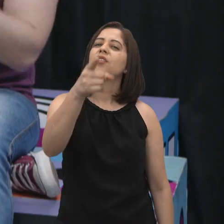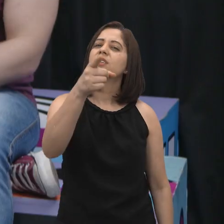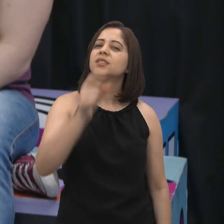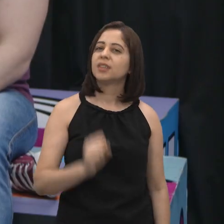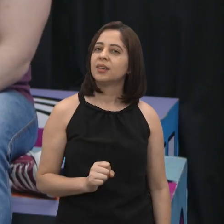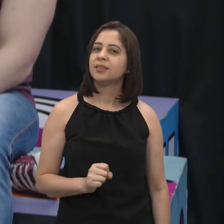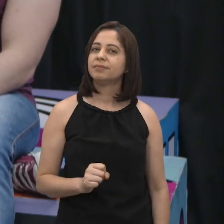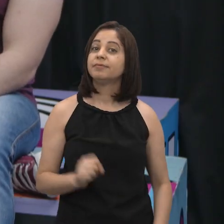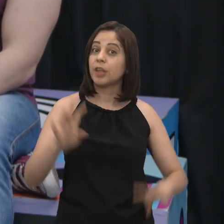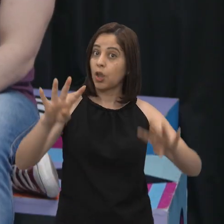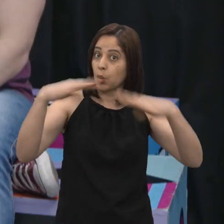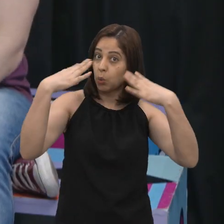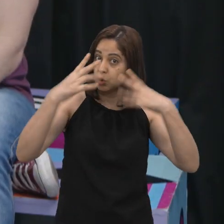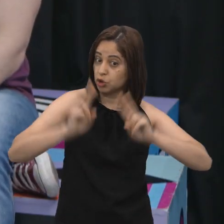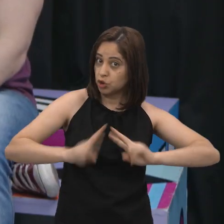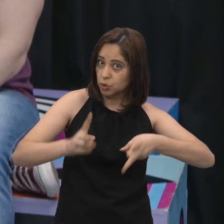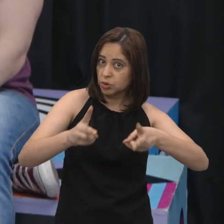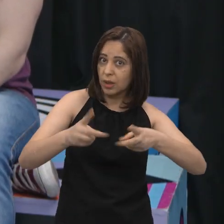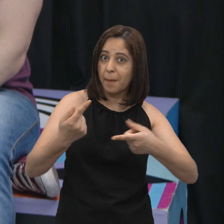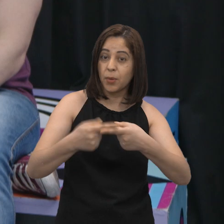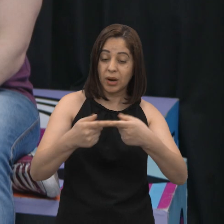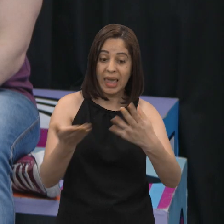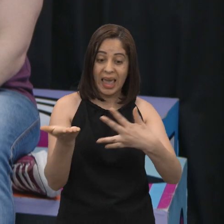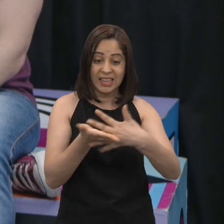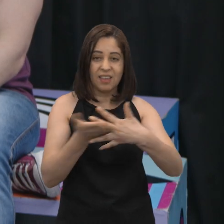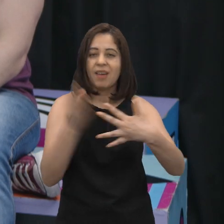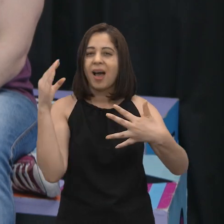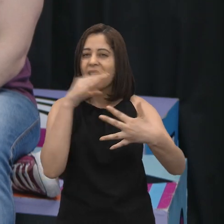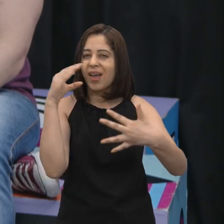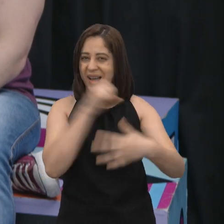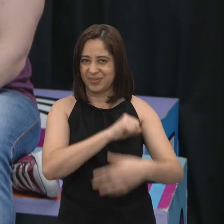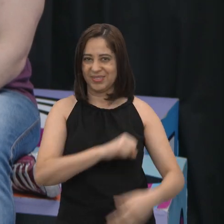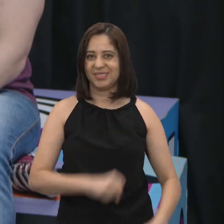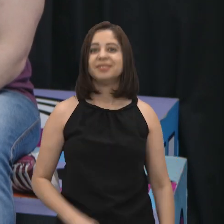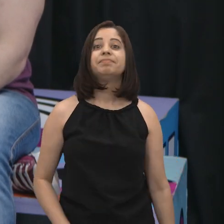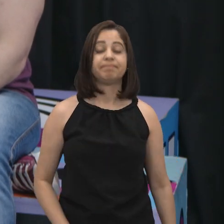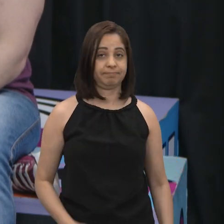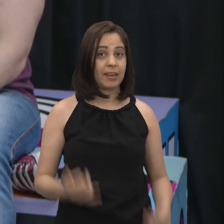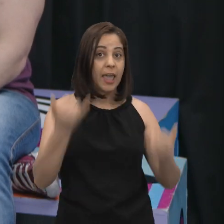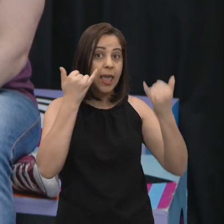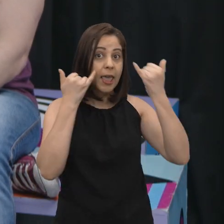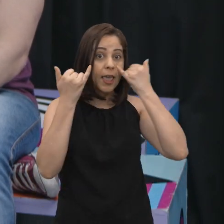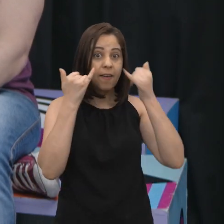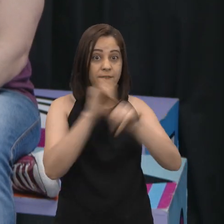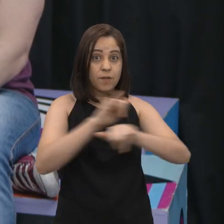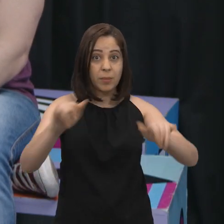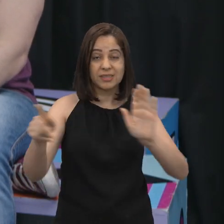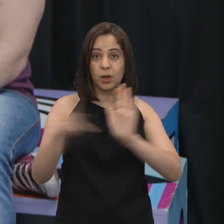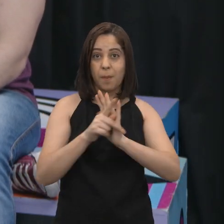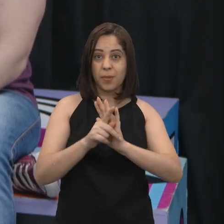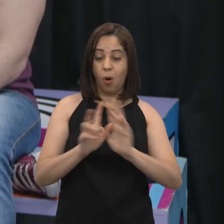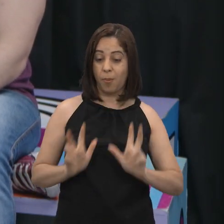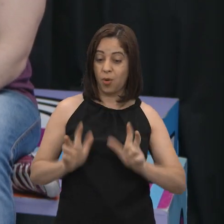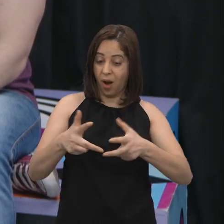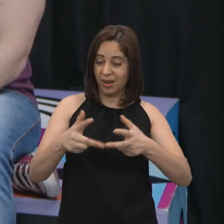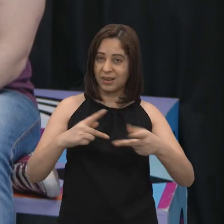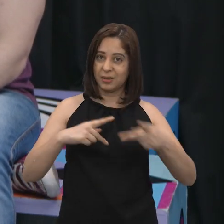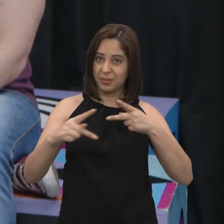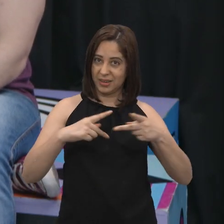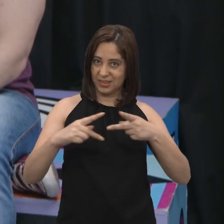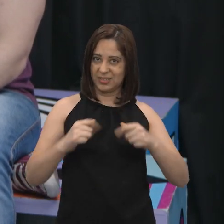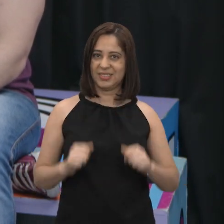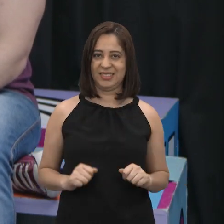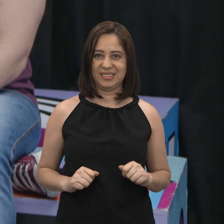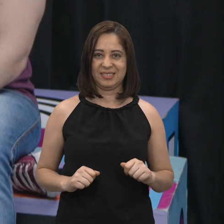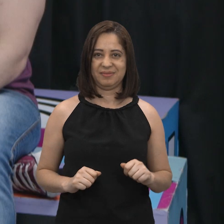você que está acompanhando, fica aqui com a gente que a gente vai para o intervalo rapidinho, mas já tem mais, tá ligado? A gente vai se informar sobre os trabalhos da Câmara Municipal no